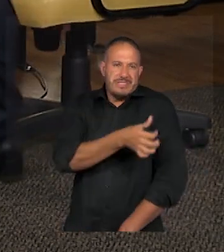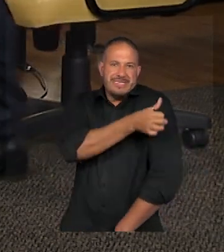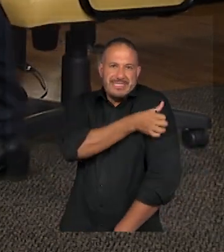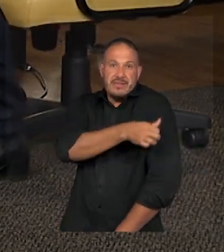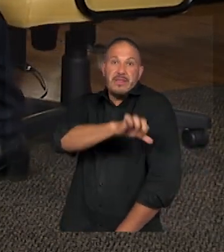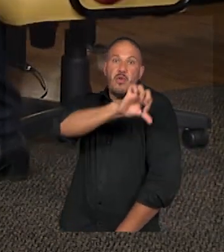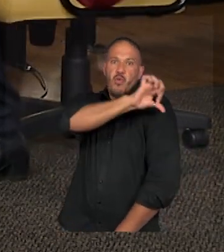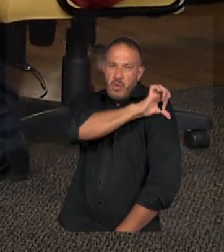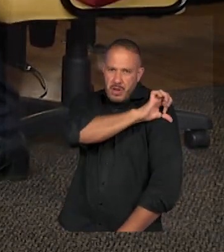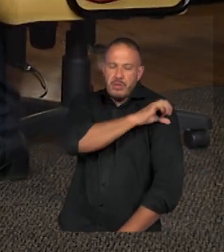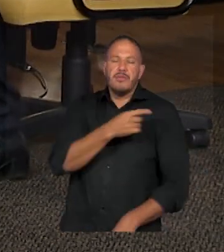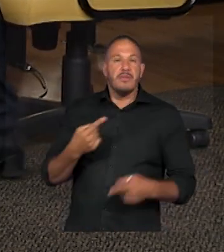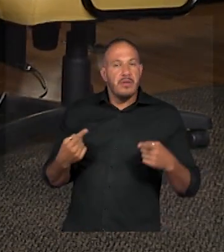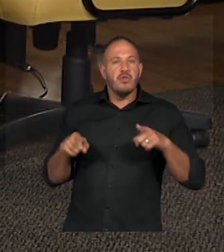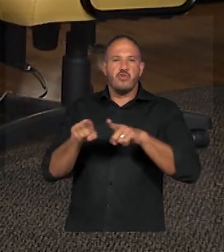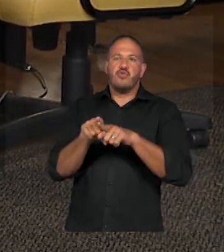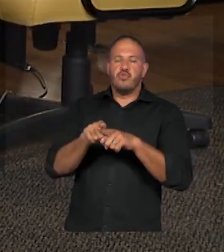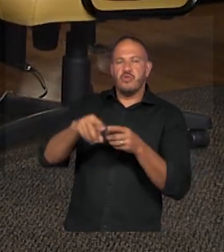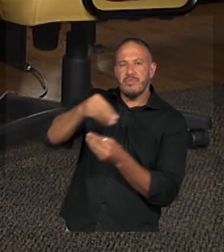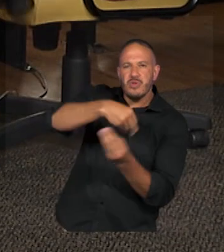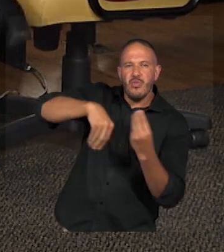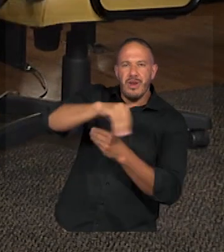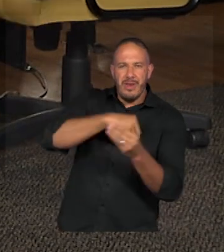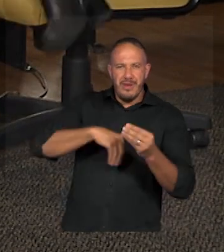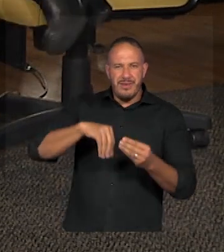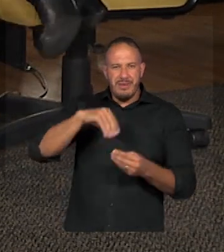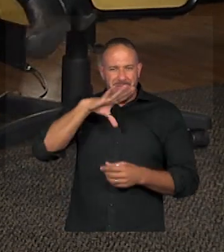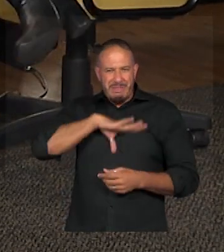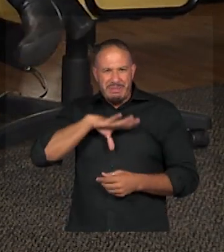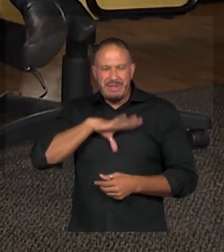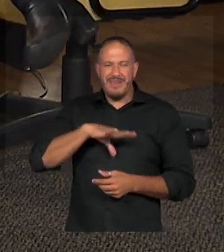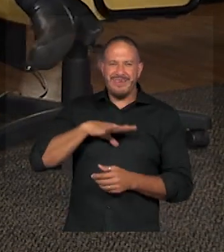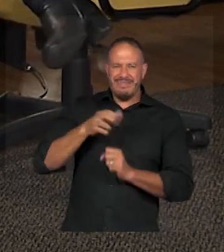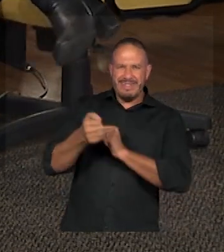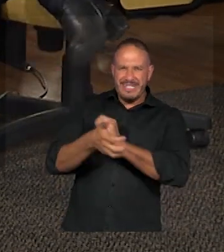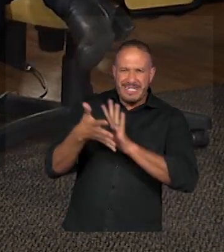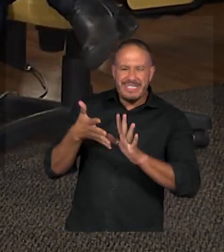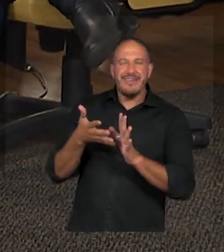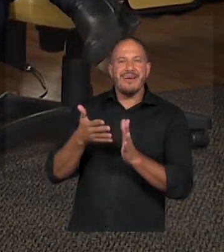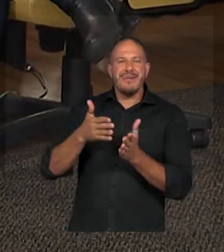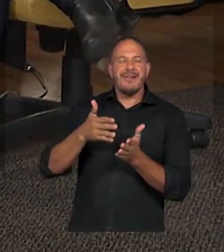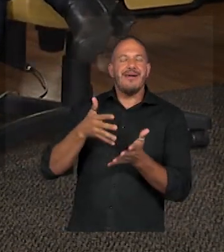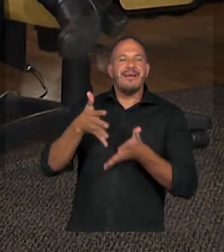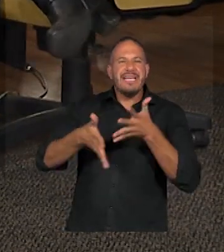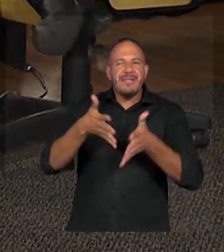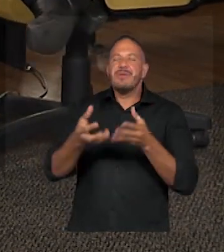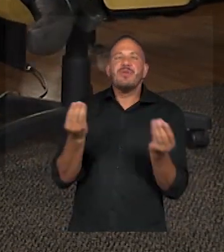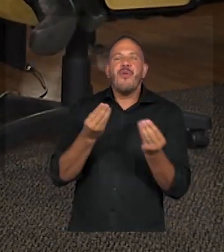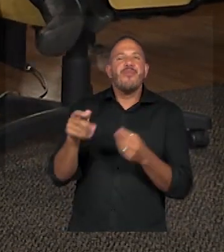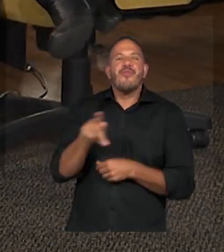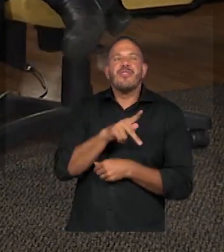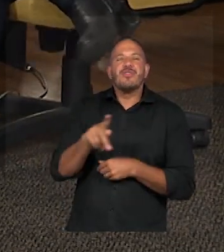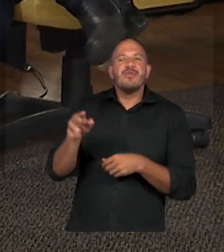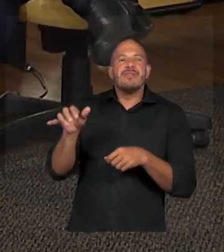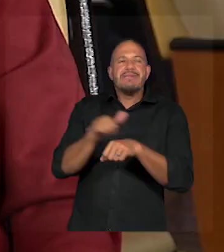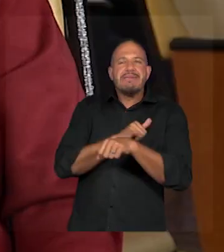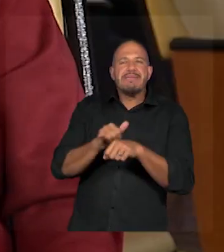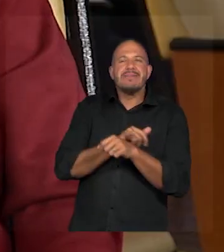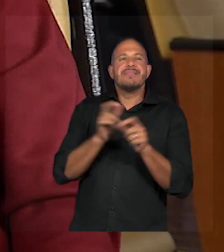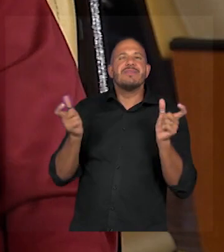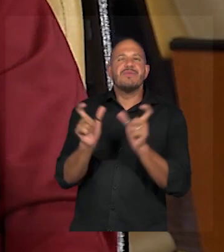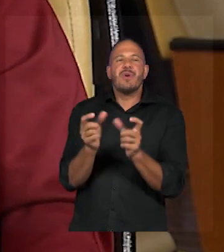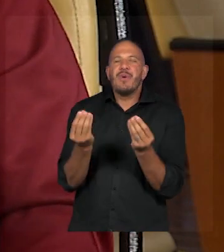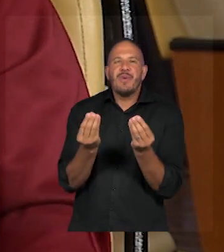até o 9º ano ele vai misturar os dois. Como é que o professor trabalha essa estrutura da língua portuguesa com eles? Então, na verdade,